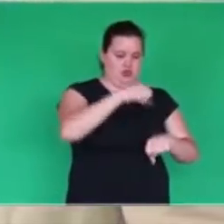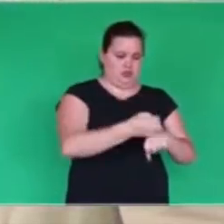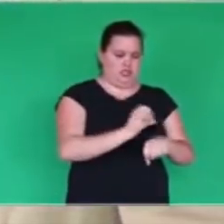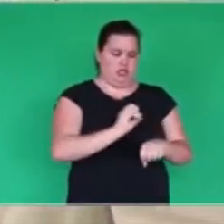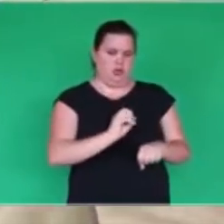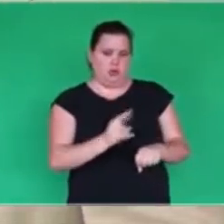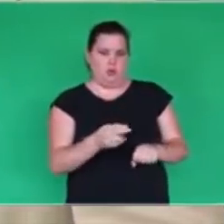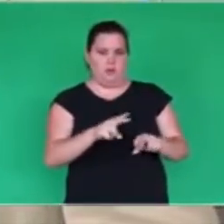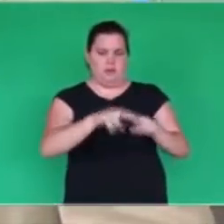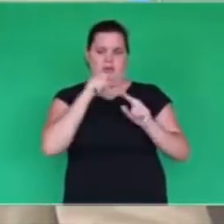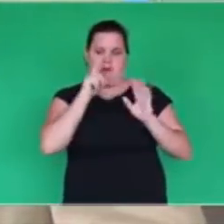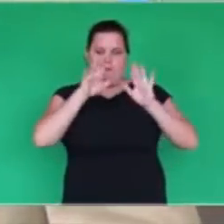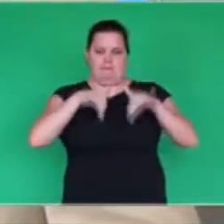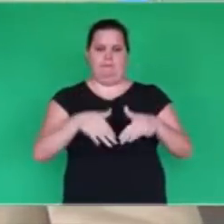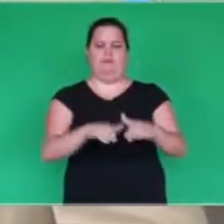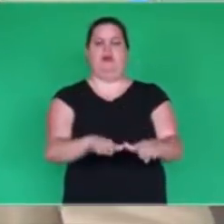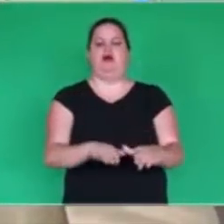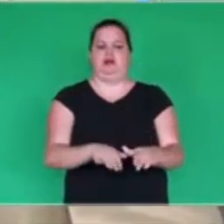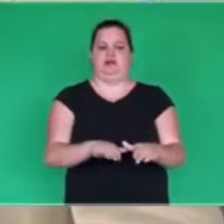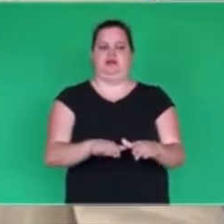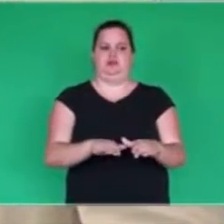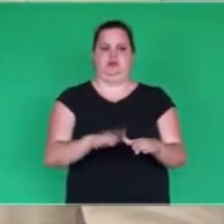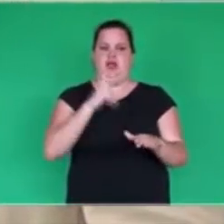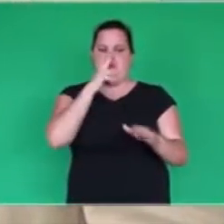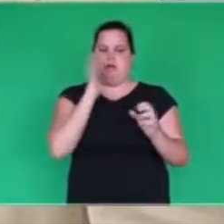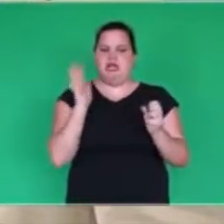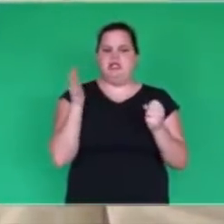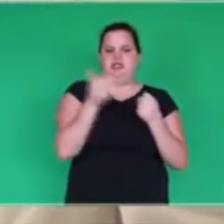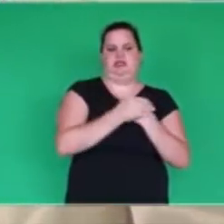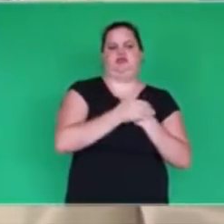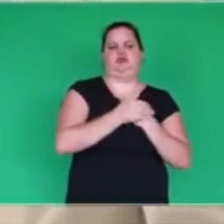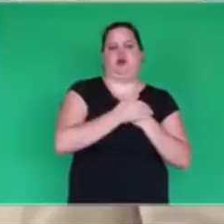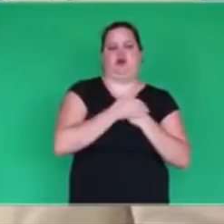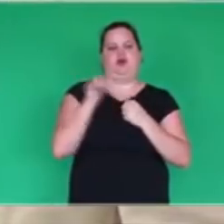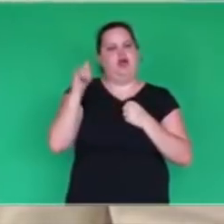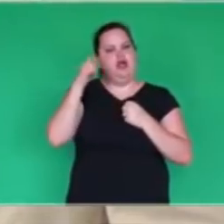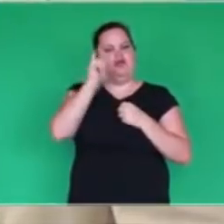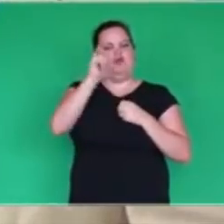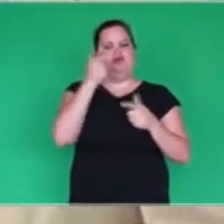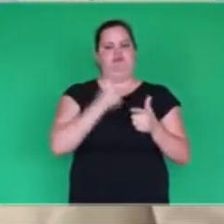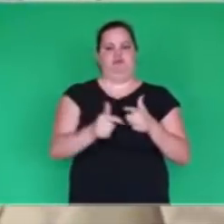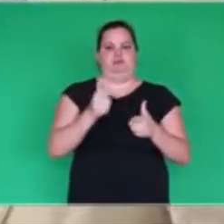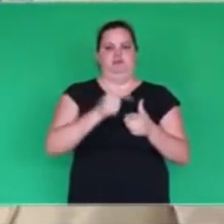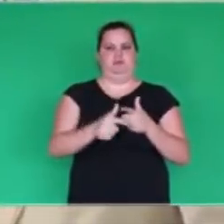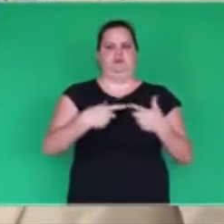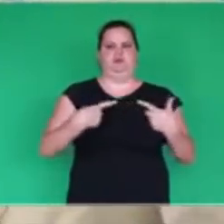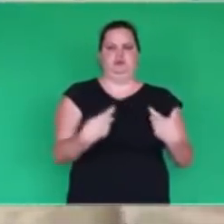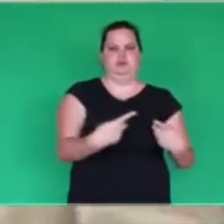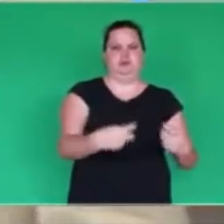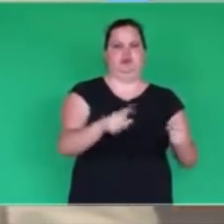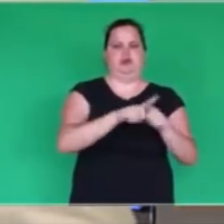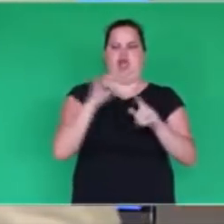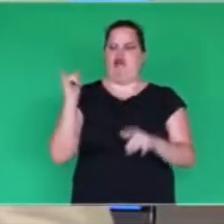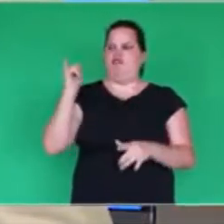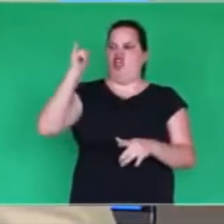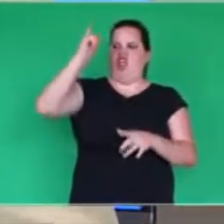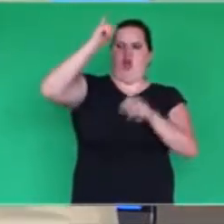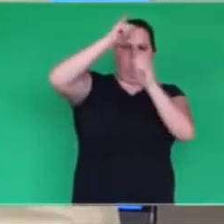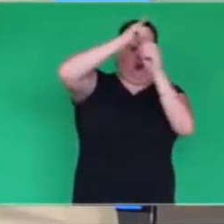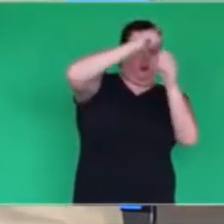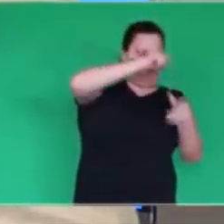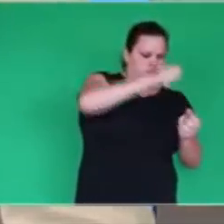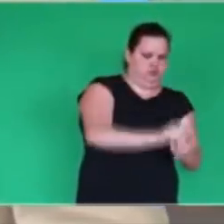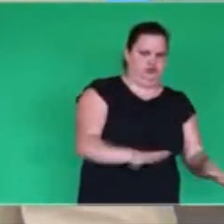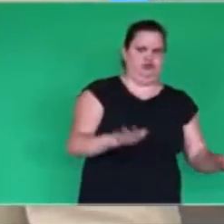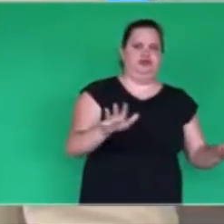grandes tropas, é aqui. Porque ele se esconde aqui, para evitar o problema de bombas, de avião. Porque se você coloca